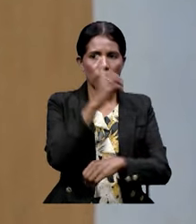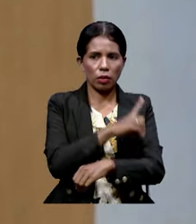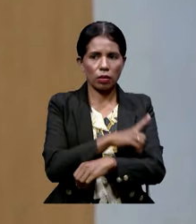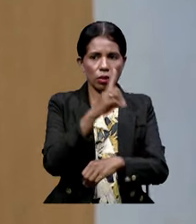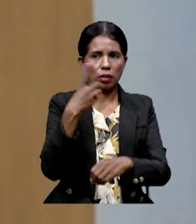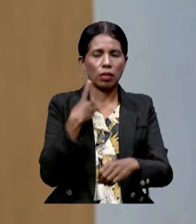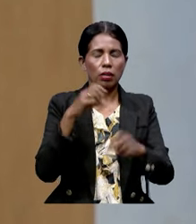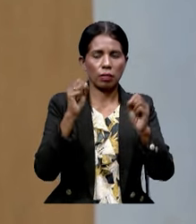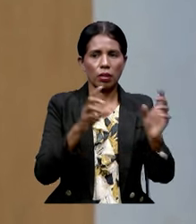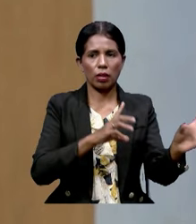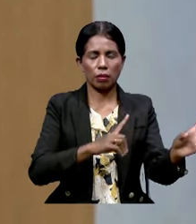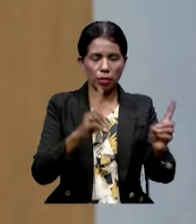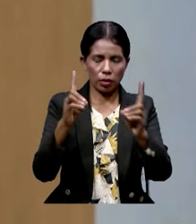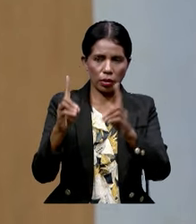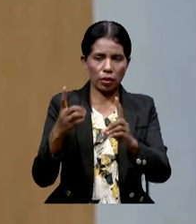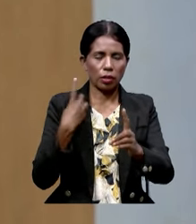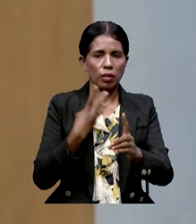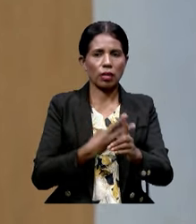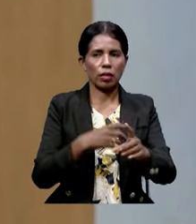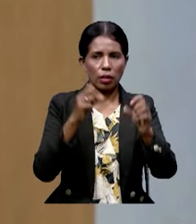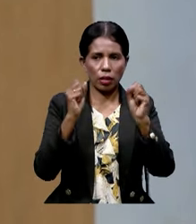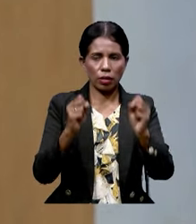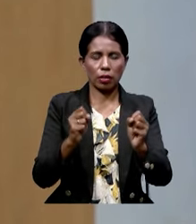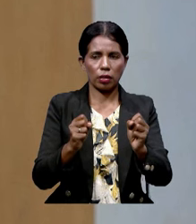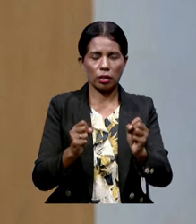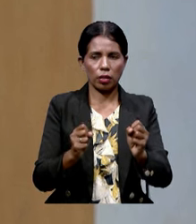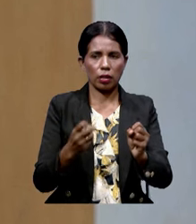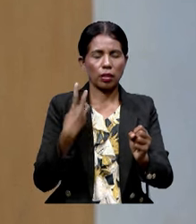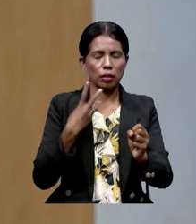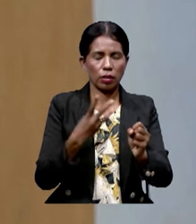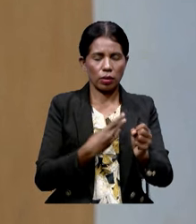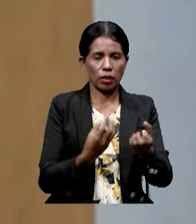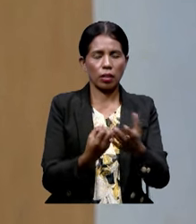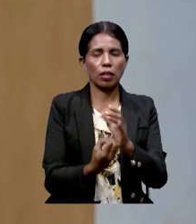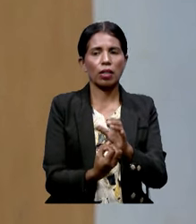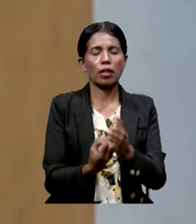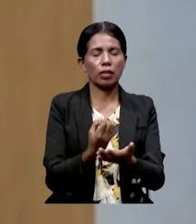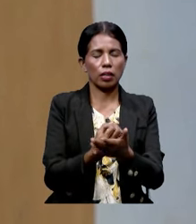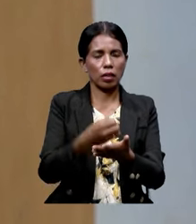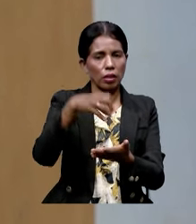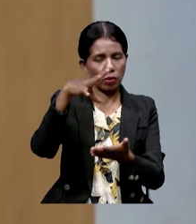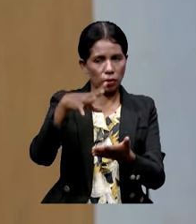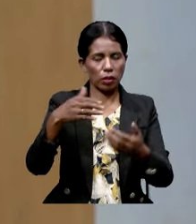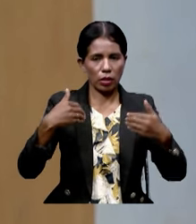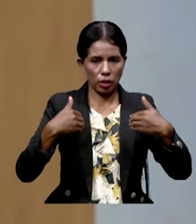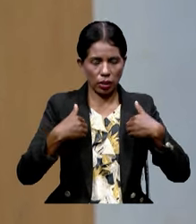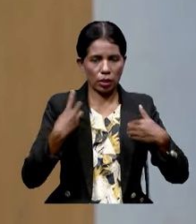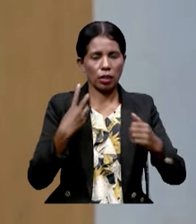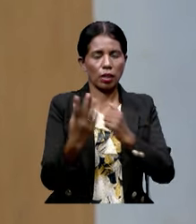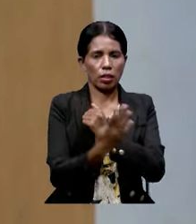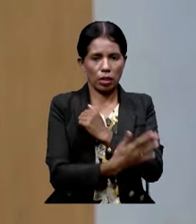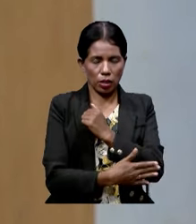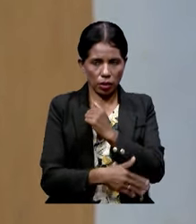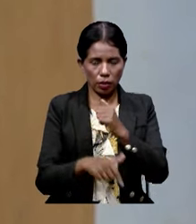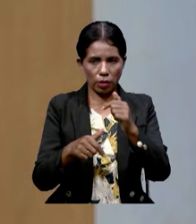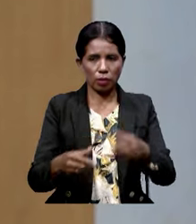ita bele implementa, ka ita bele explora ona ita nini ricoçoi, nebe iha, ita ni rain, a tu nune